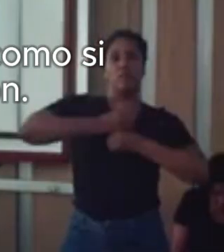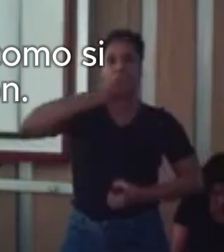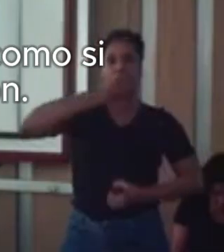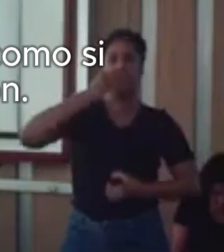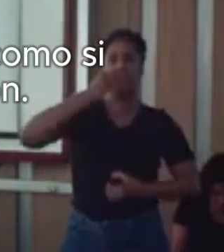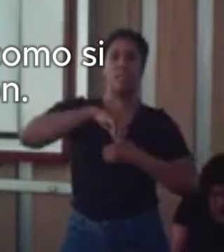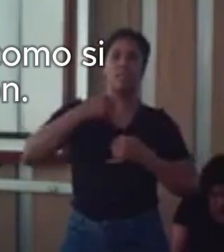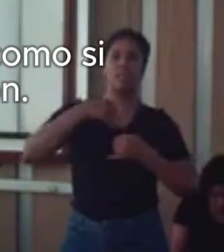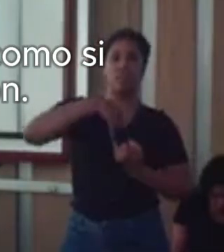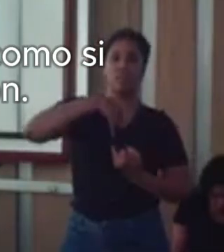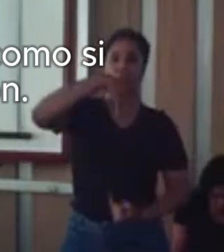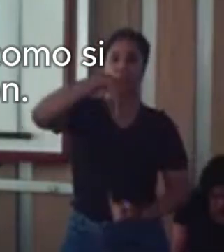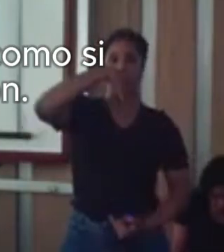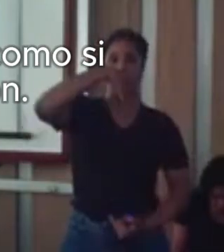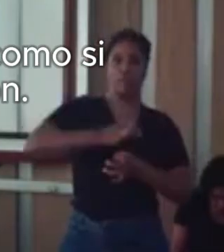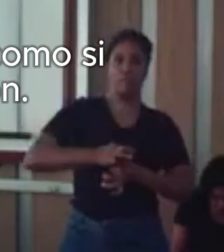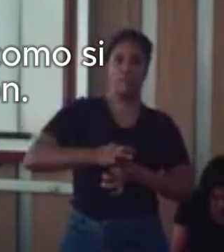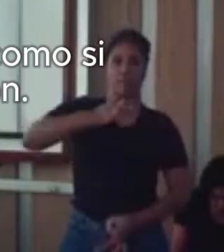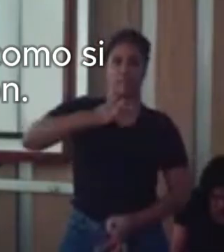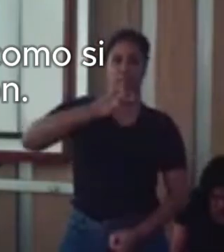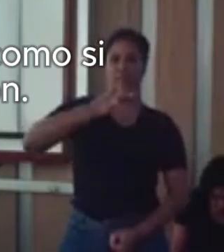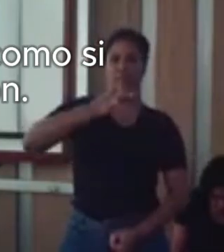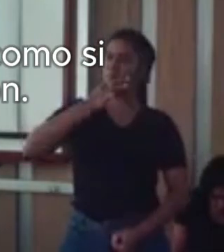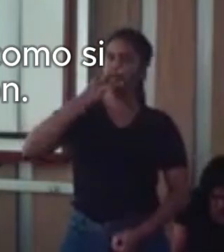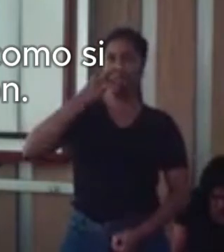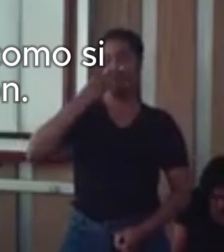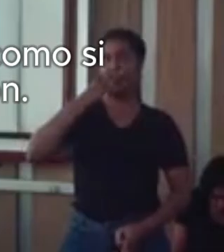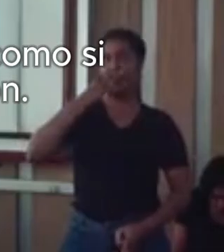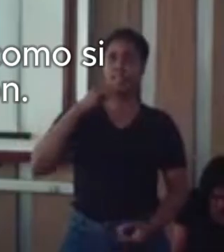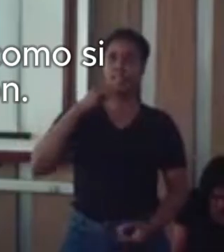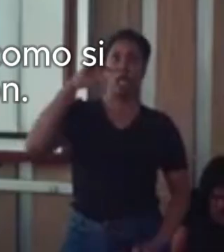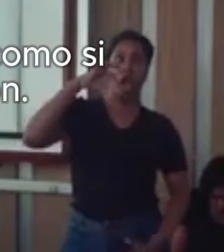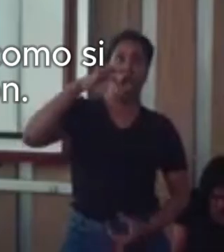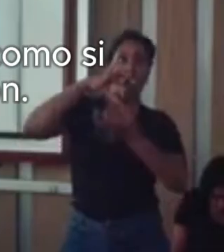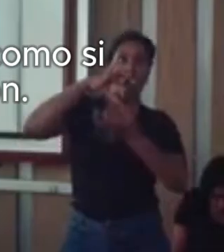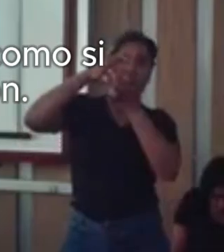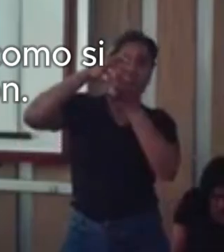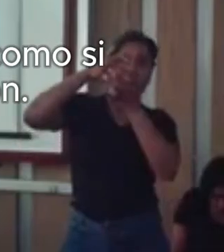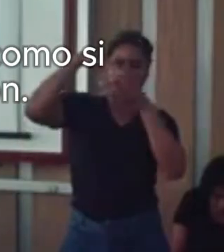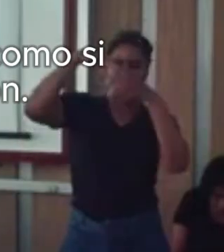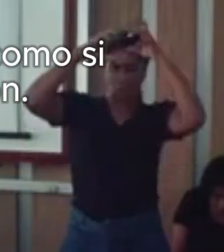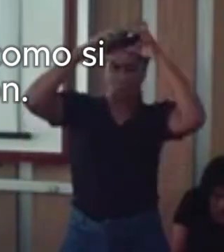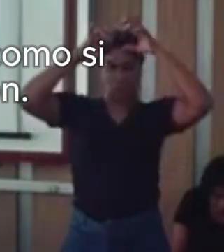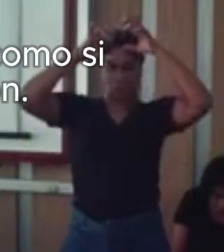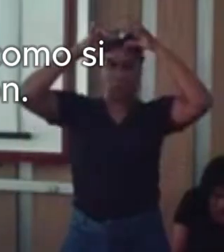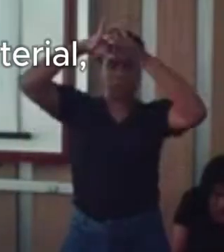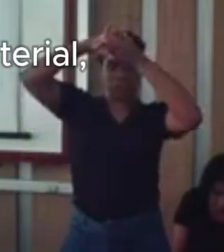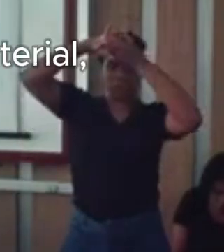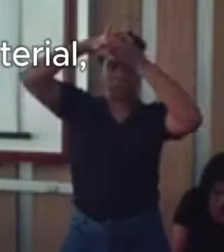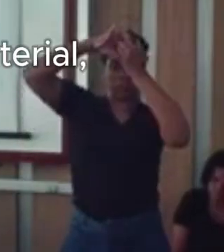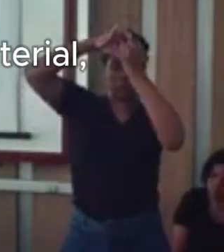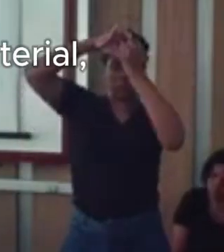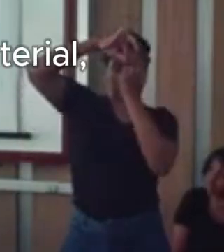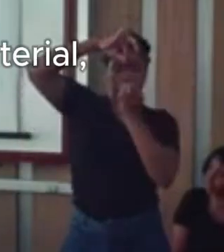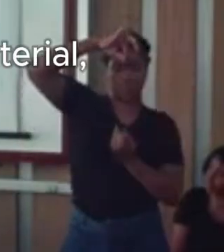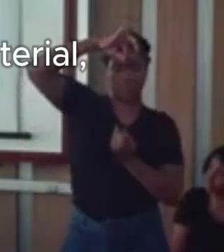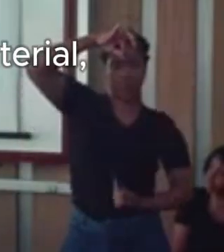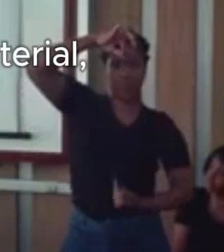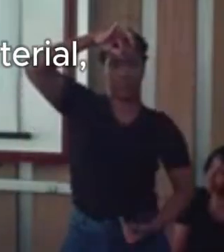se fosse um rabinho do cérebro. Né? Então, um prolongamento mesmo. Por que eu digo que é isso? Porque